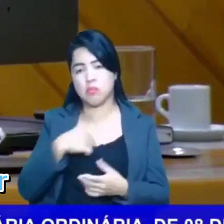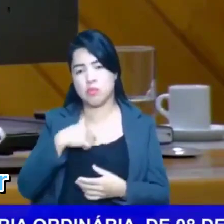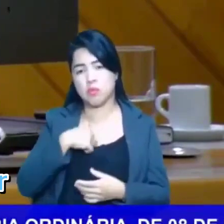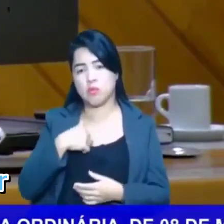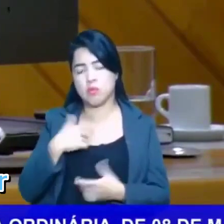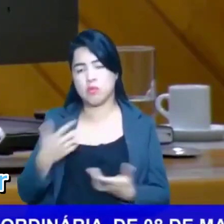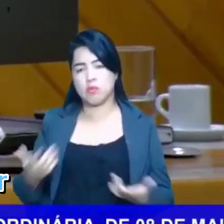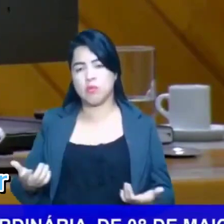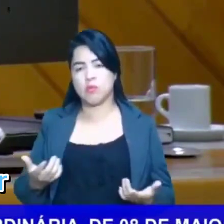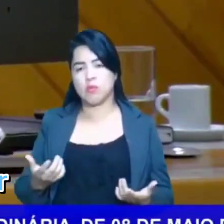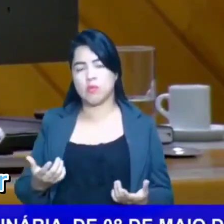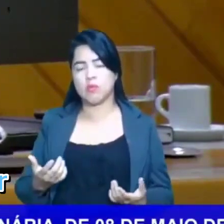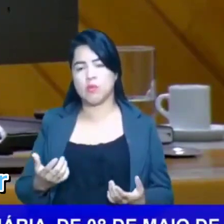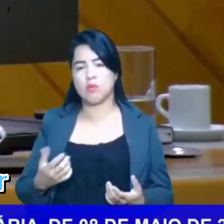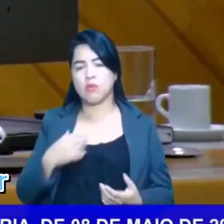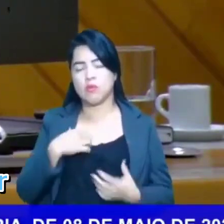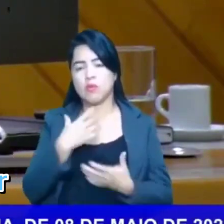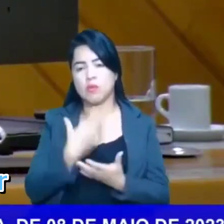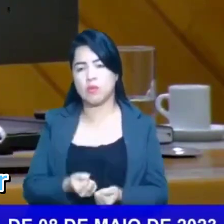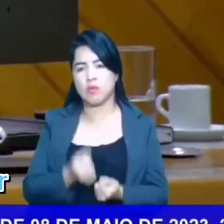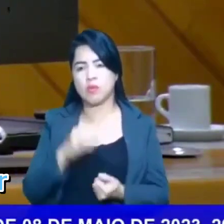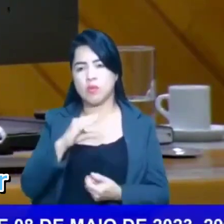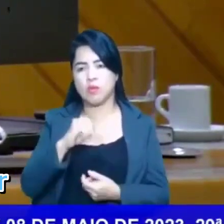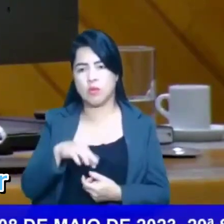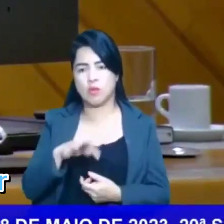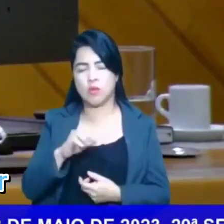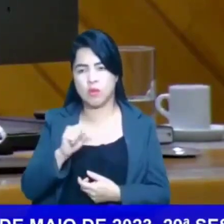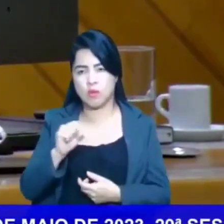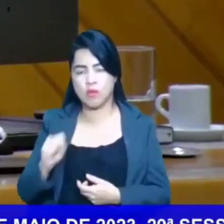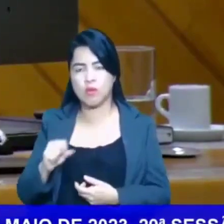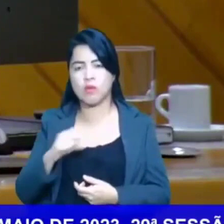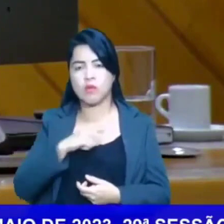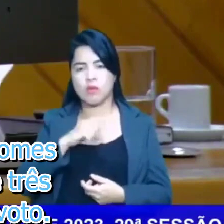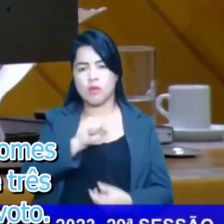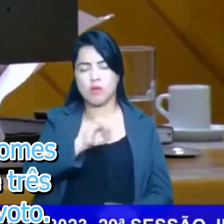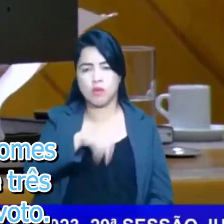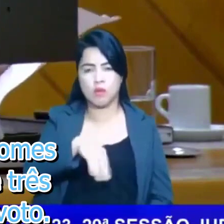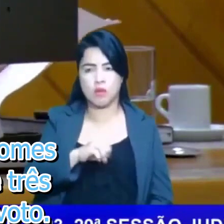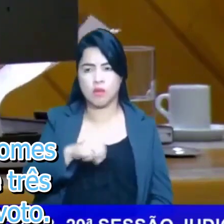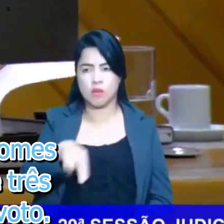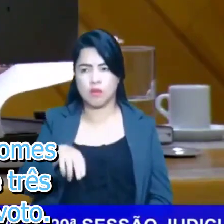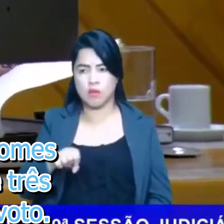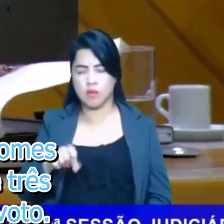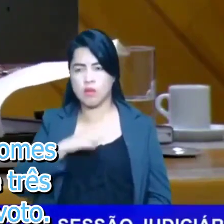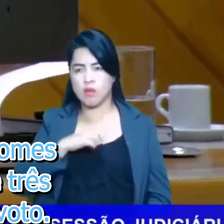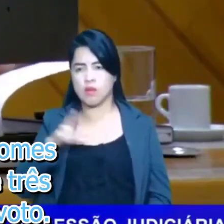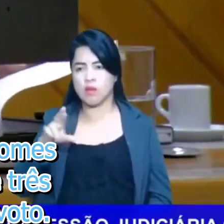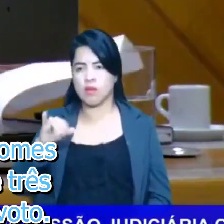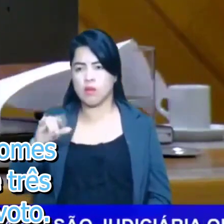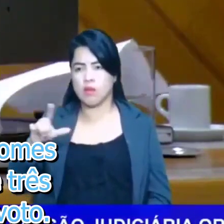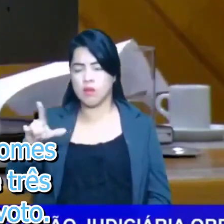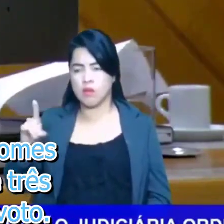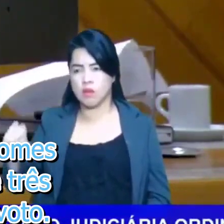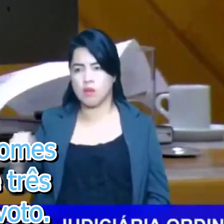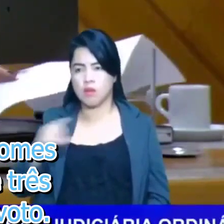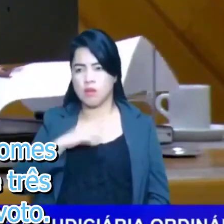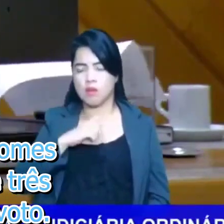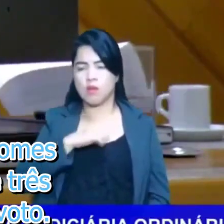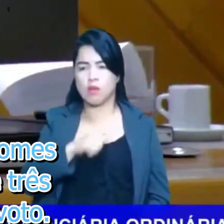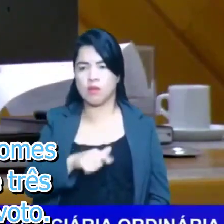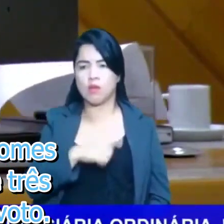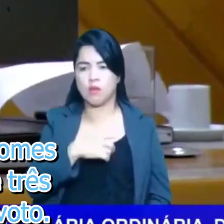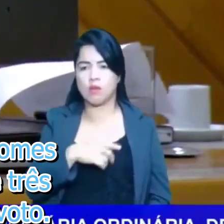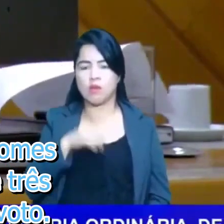parecer técnico, eu voto pela aprovação das contas tanto da Simone Machado Souto quanto de Rildo Gomes de Oliveira, nos termos